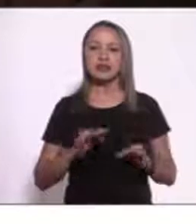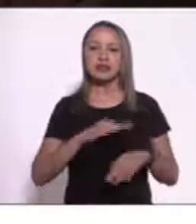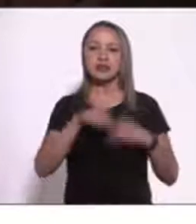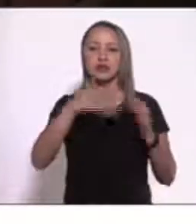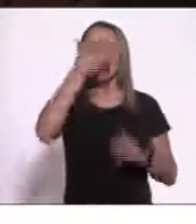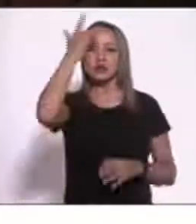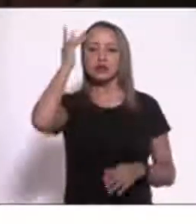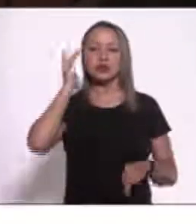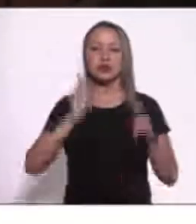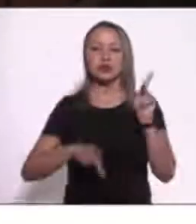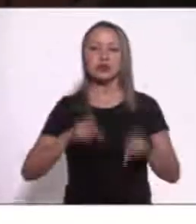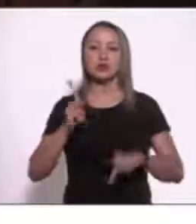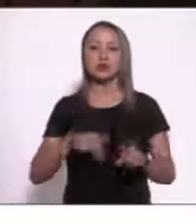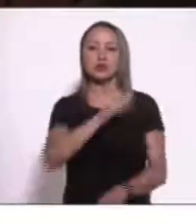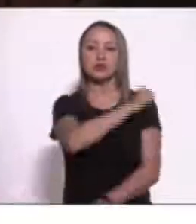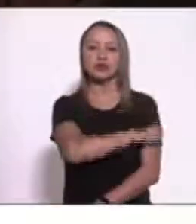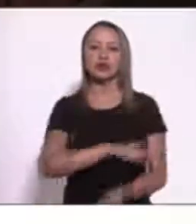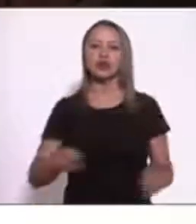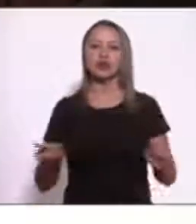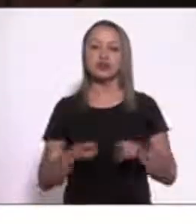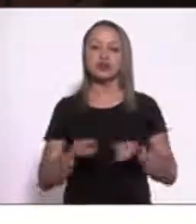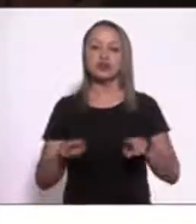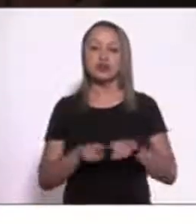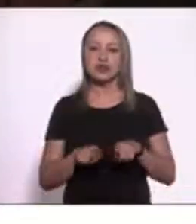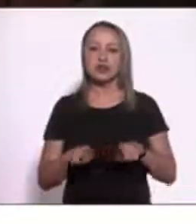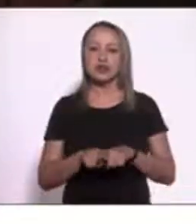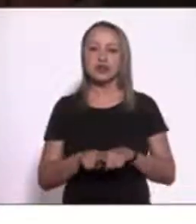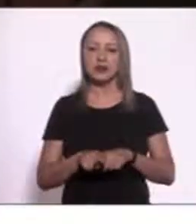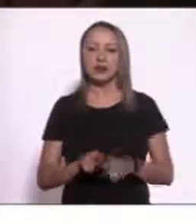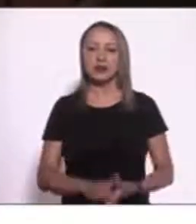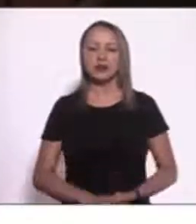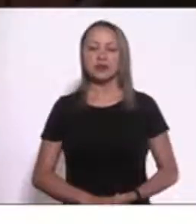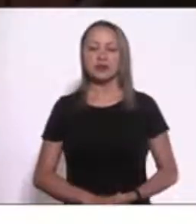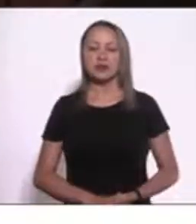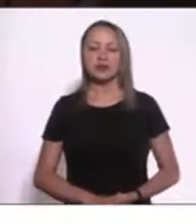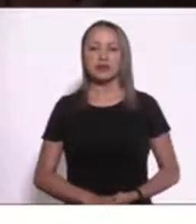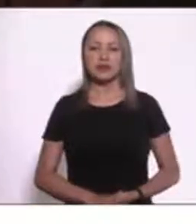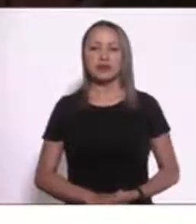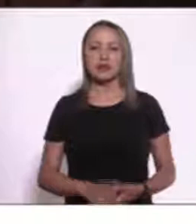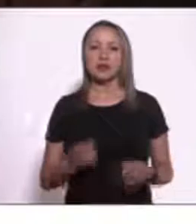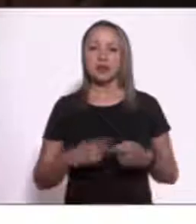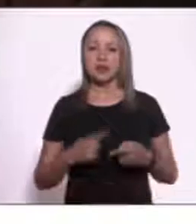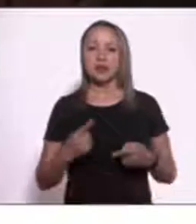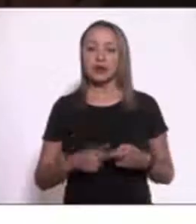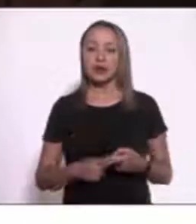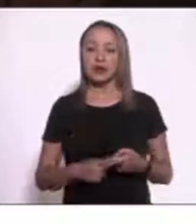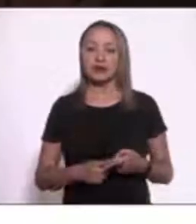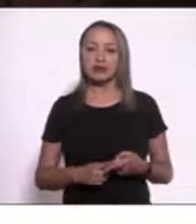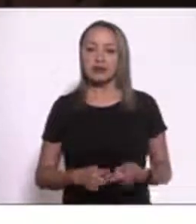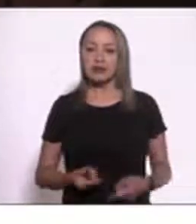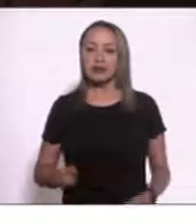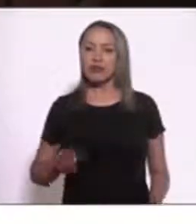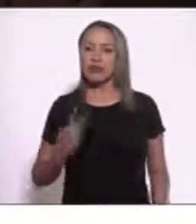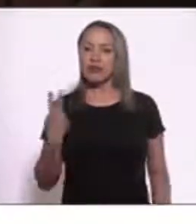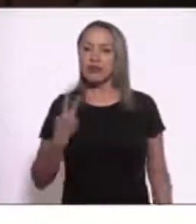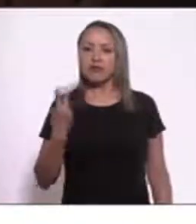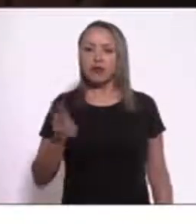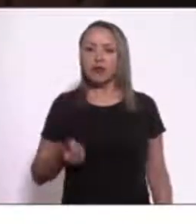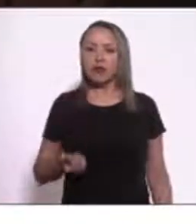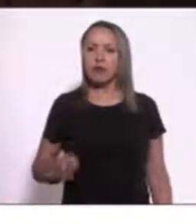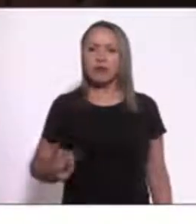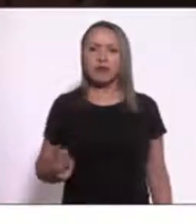os cidadãos de bem do Estado do Rio de Janeiro, que é a exorbitância dos valores